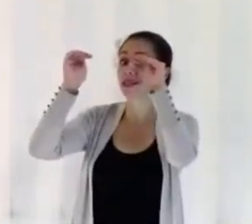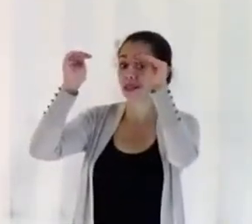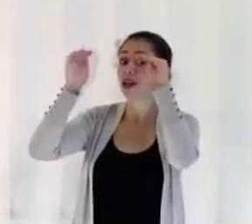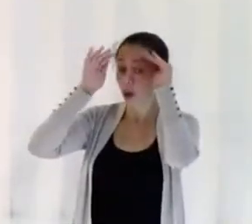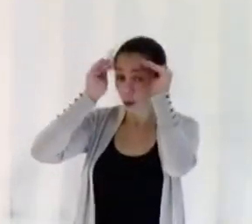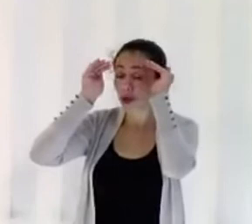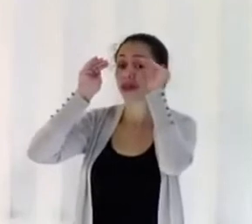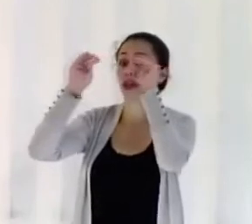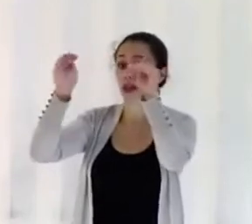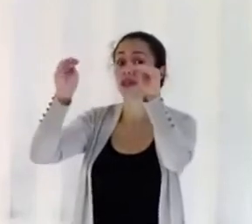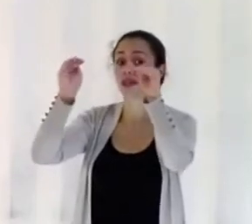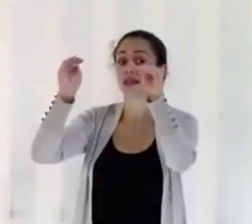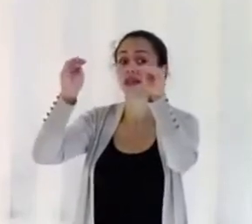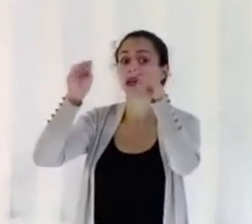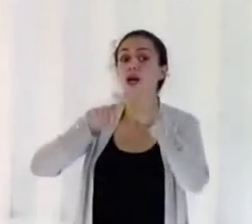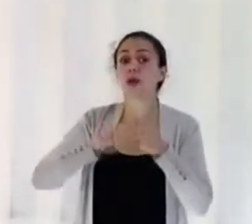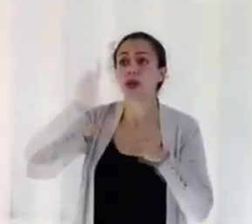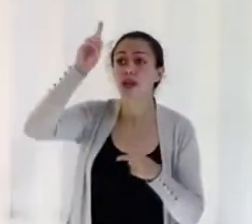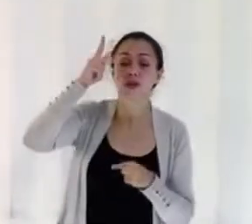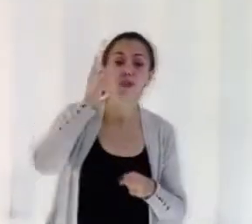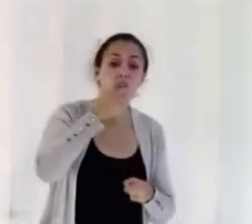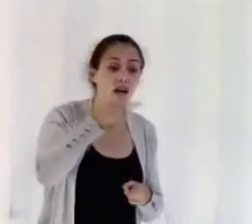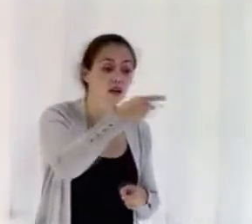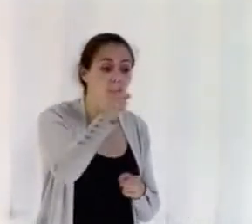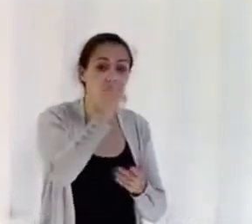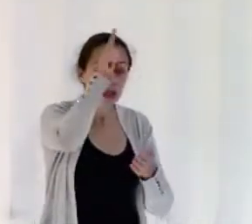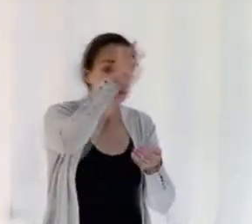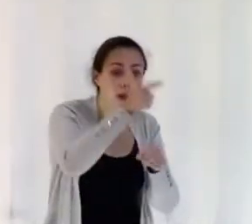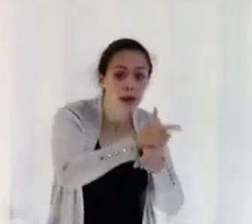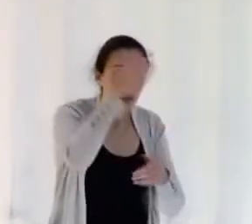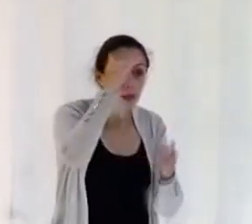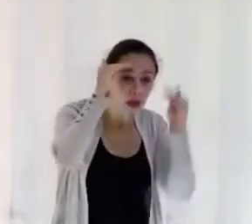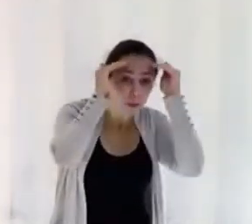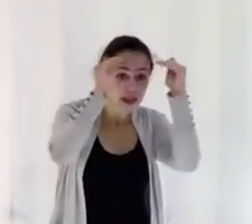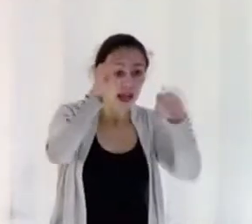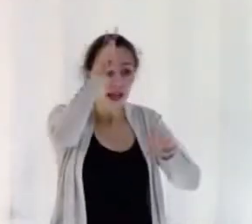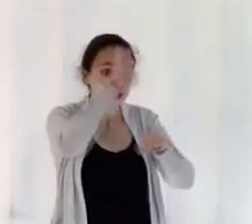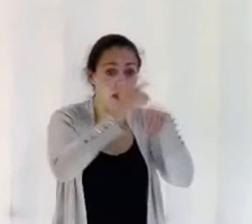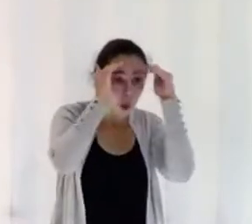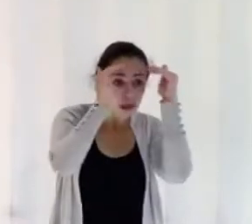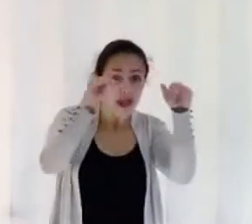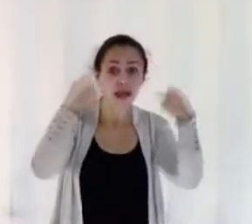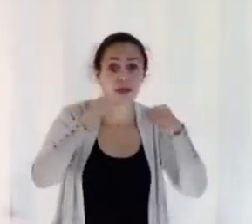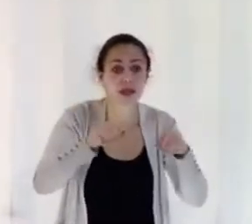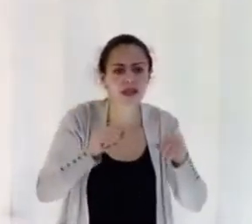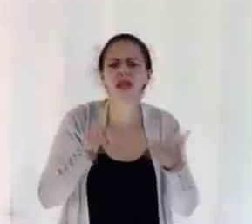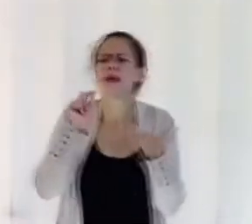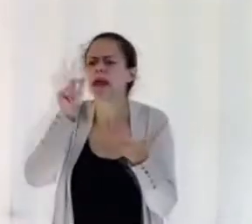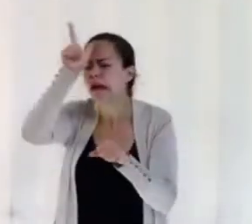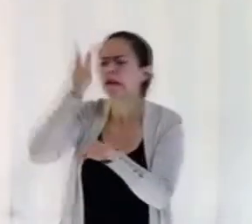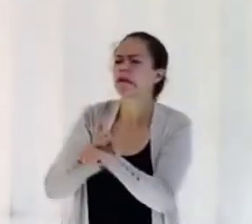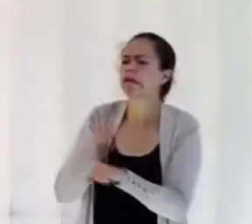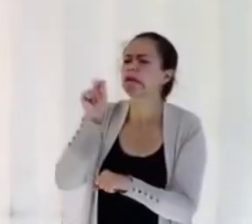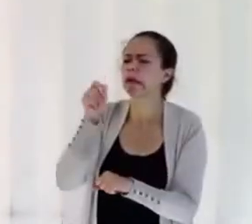precisamos entender quem são esses para obedecer. Mas o versículo 8 nos coloca aqui o